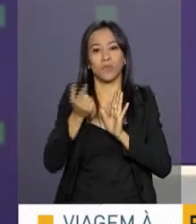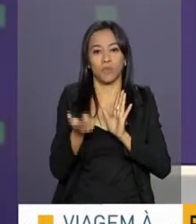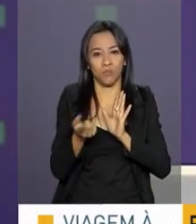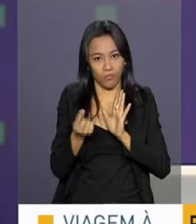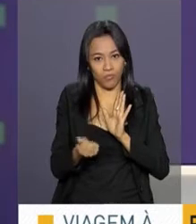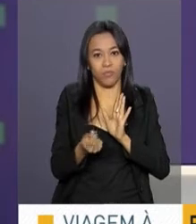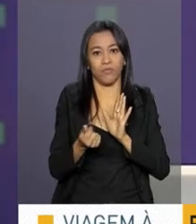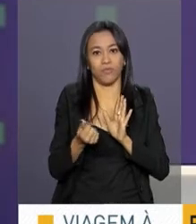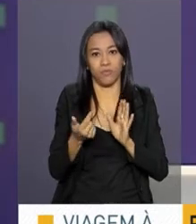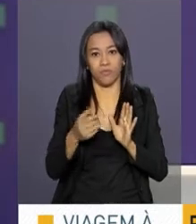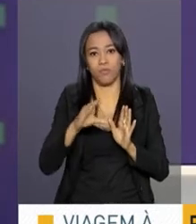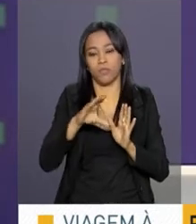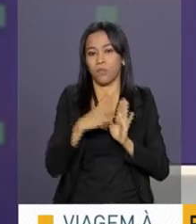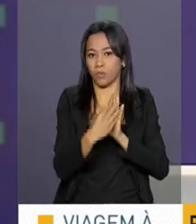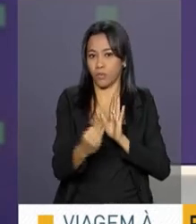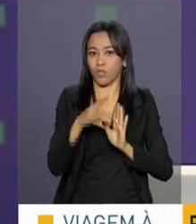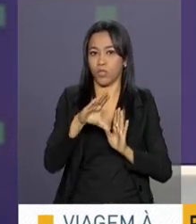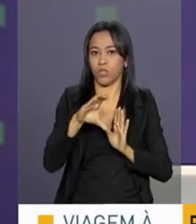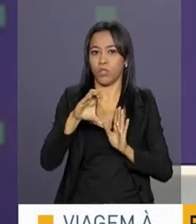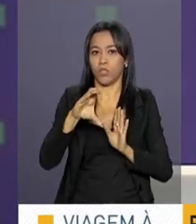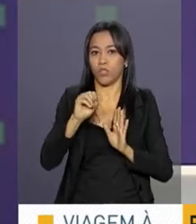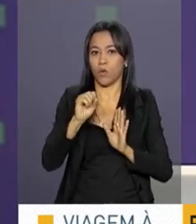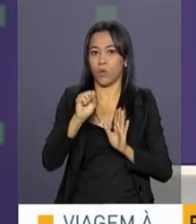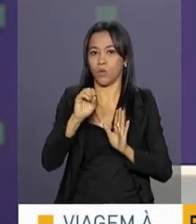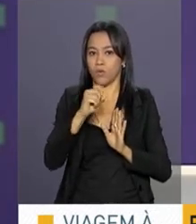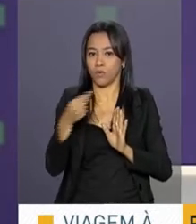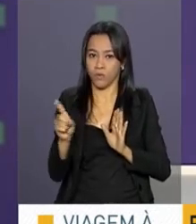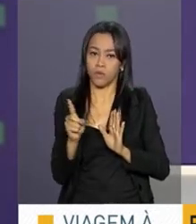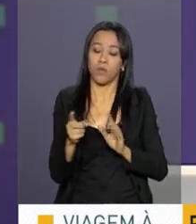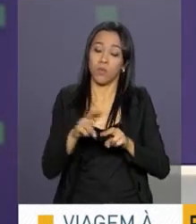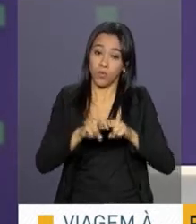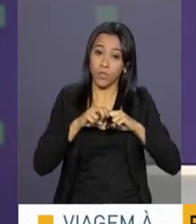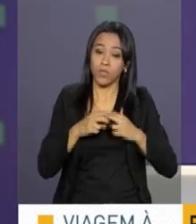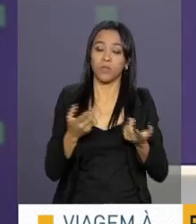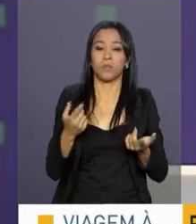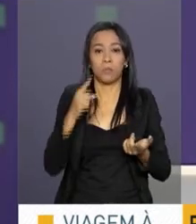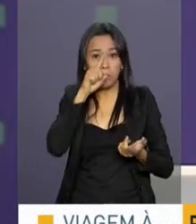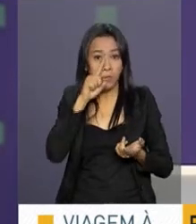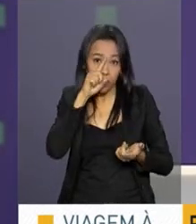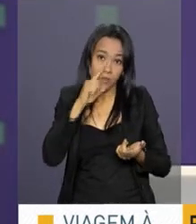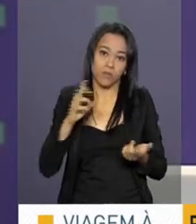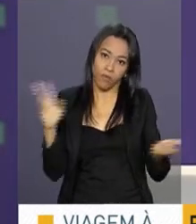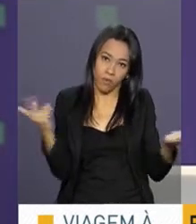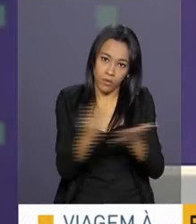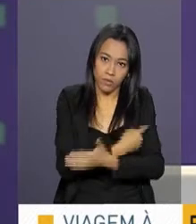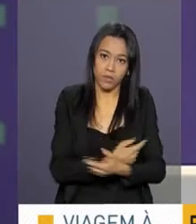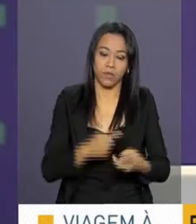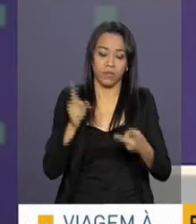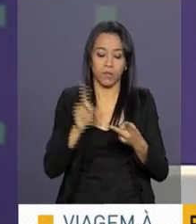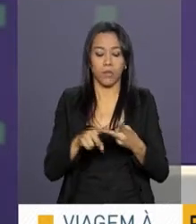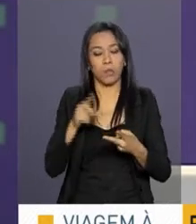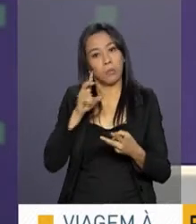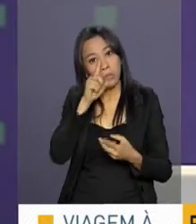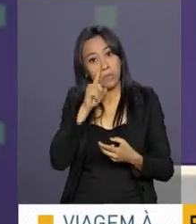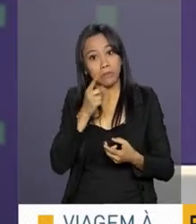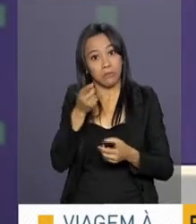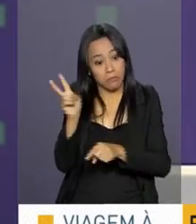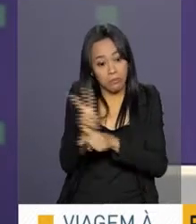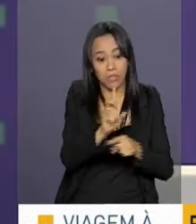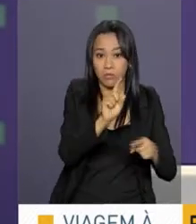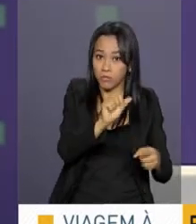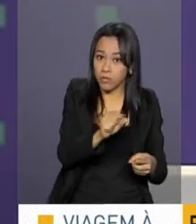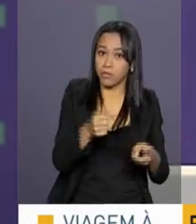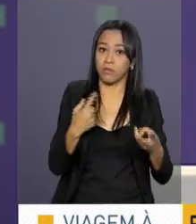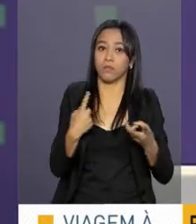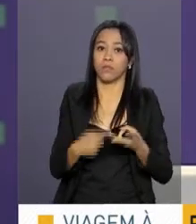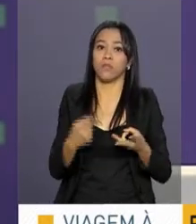comprometido. Então, o governo brasileiro, mesmo o risco de demanda e o risco de financiamento sendo do